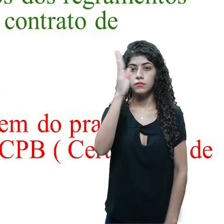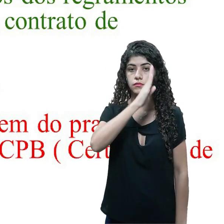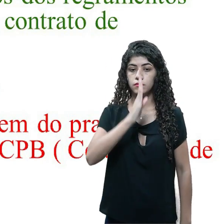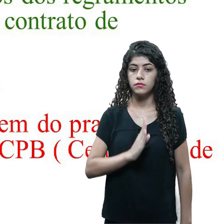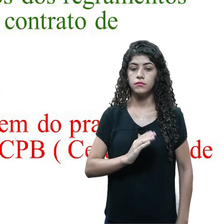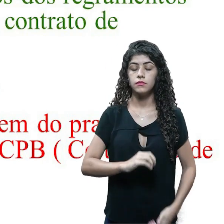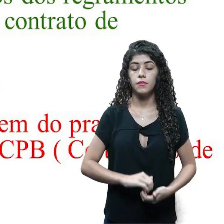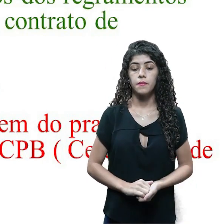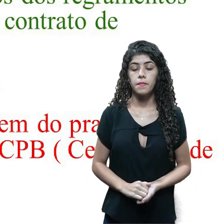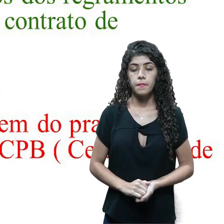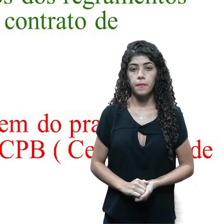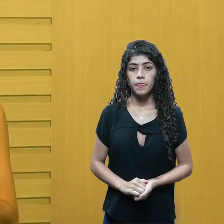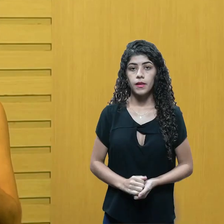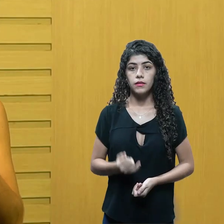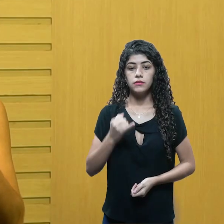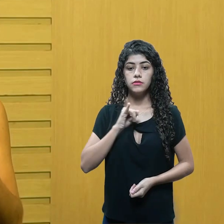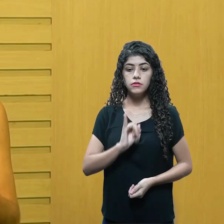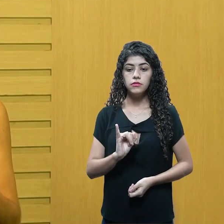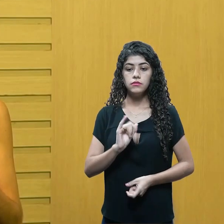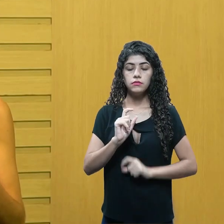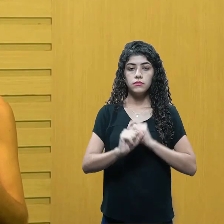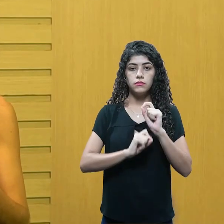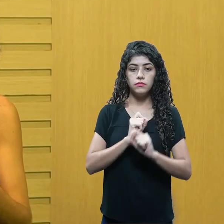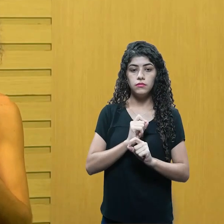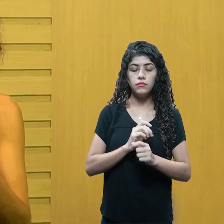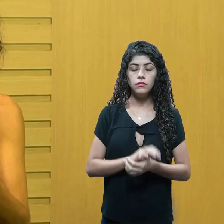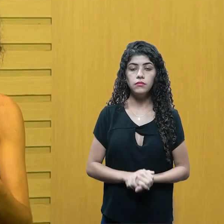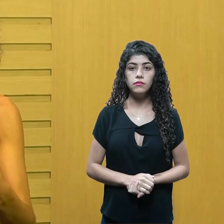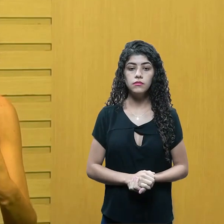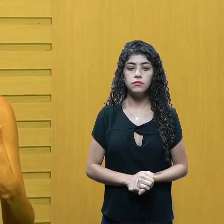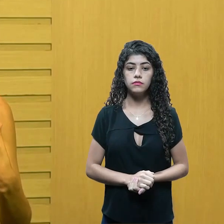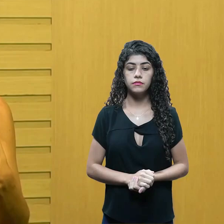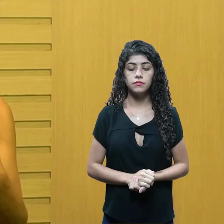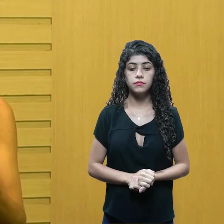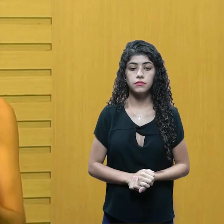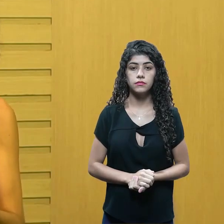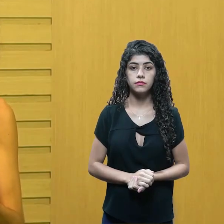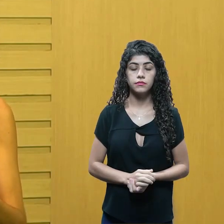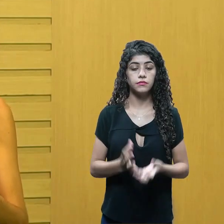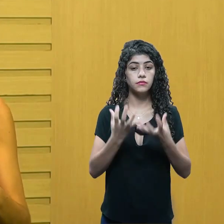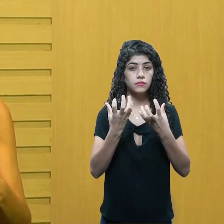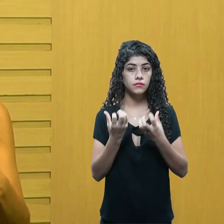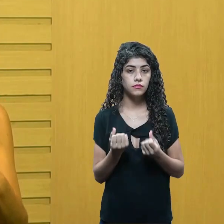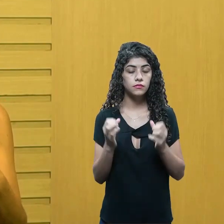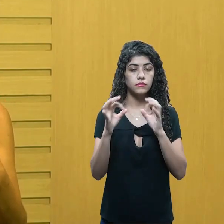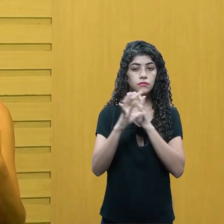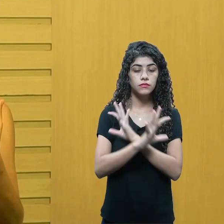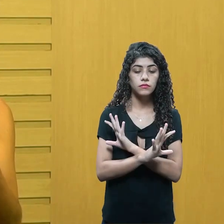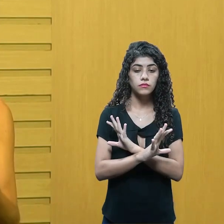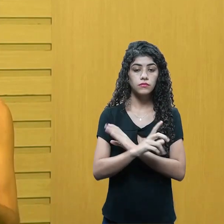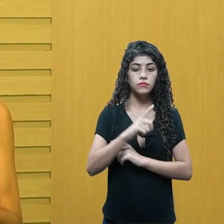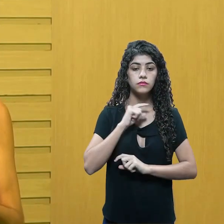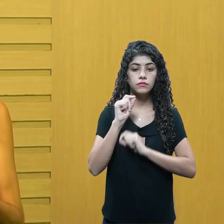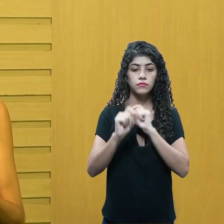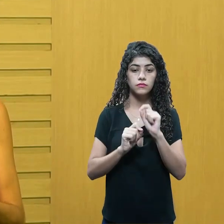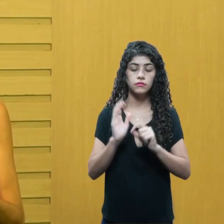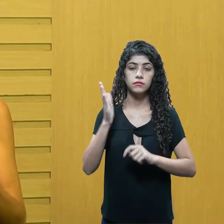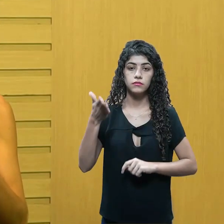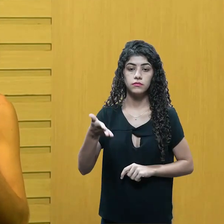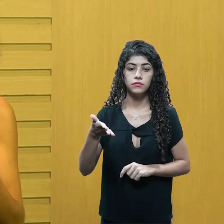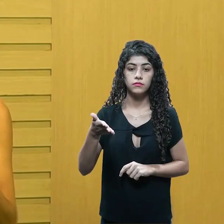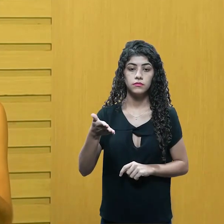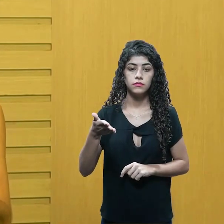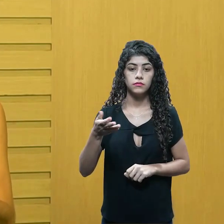de Produto Brasileiro. Então, se a sua prestação de contas, se a entrega do produto final do